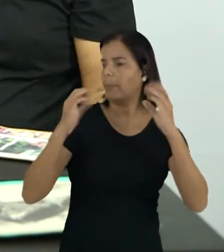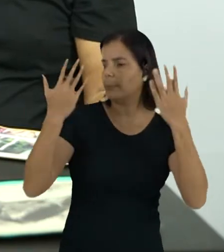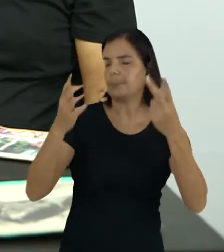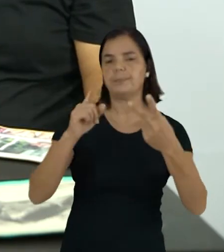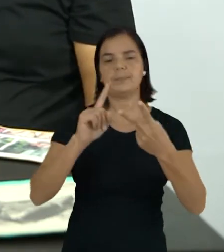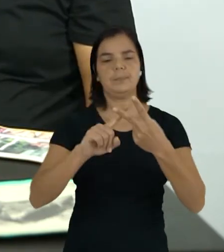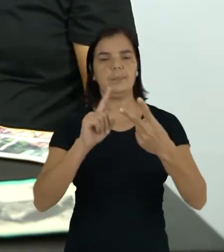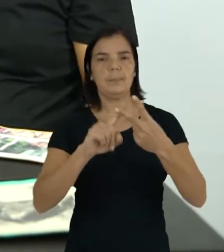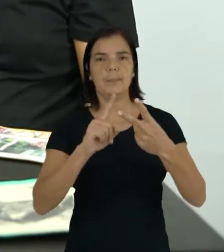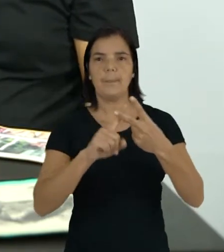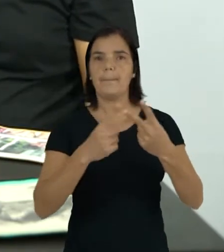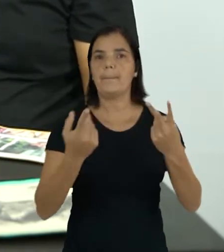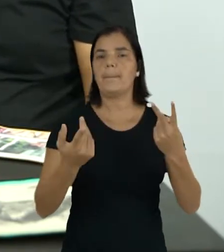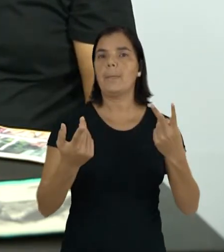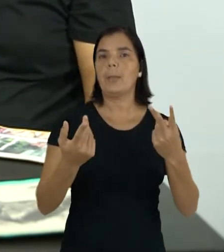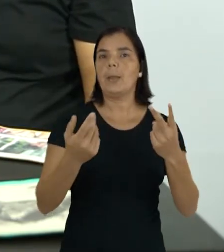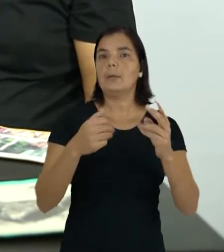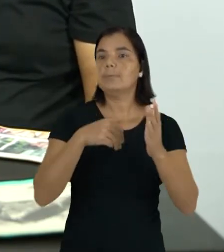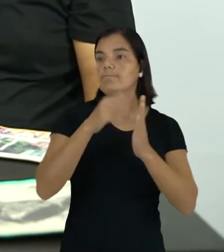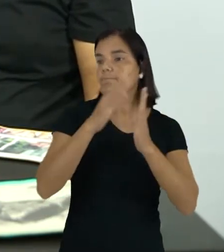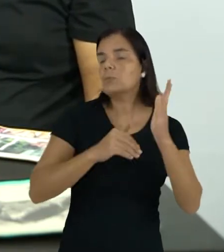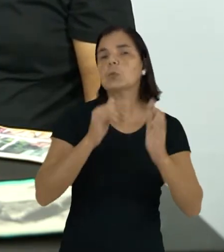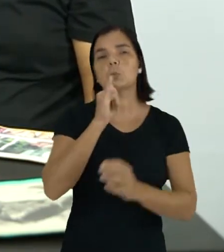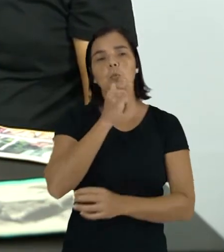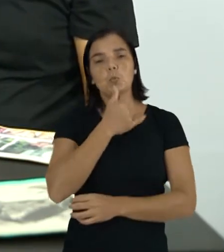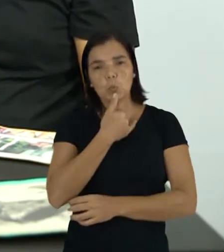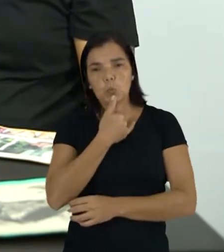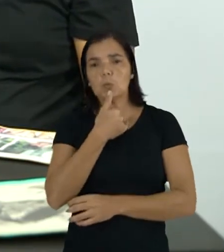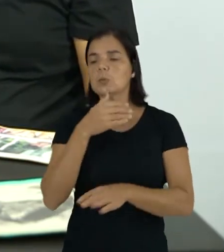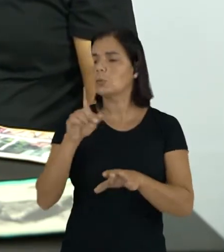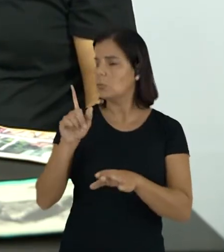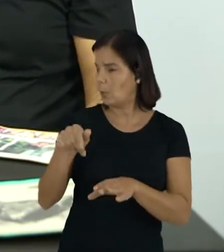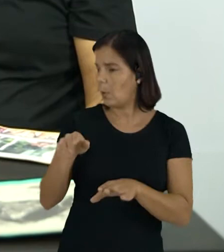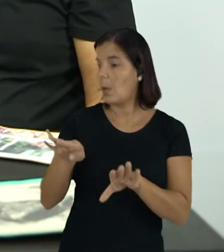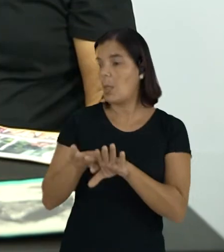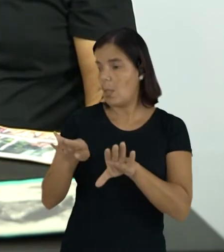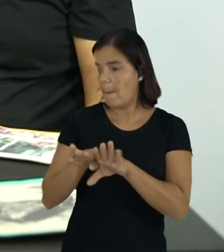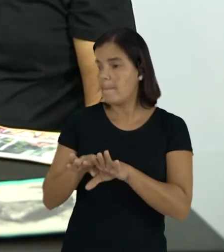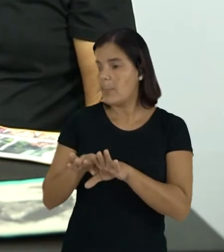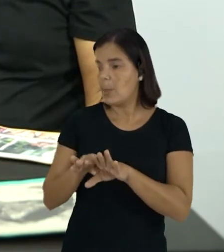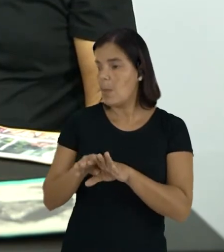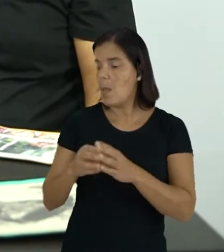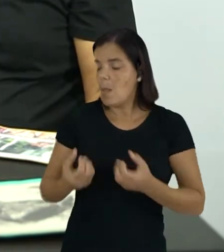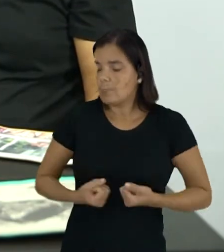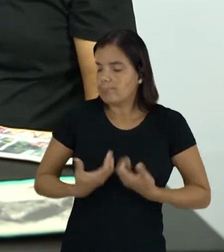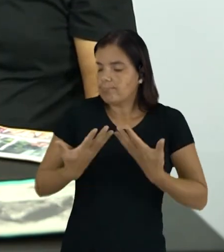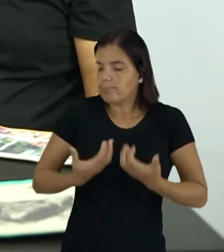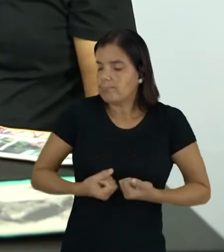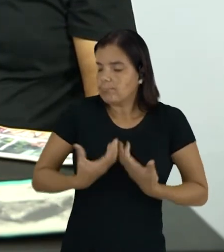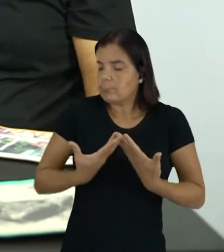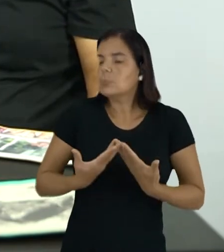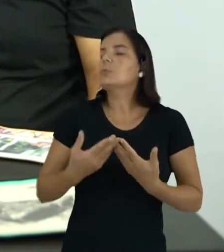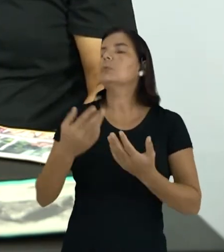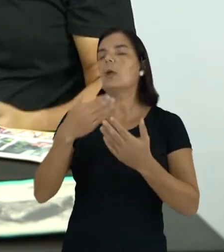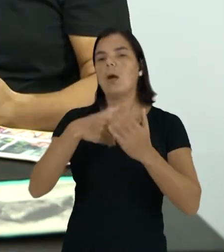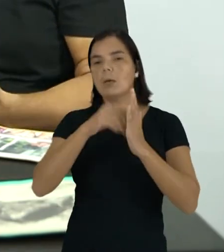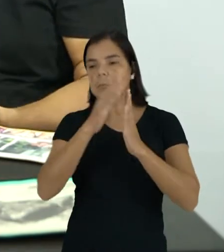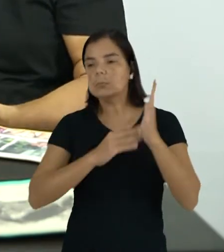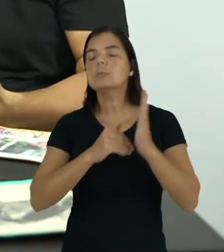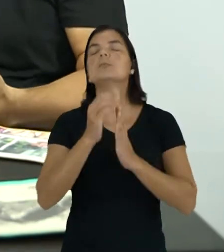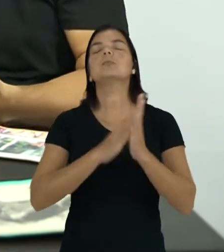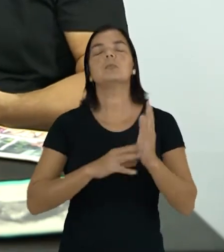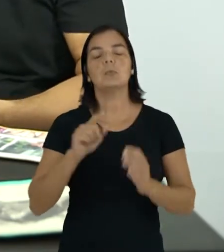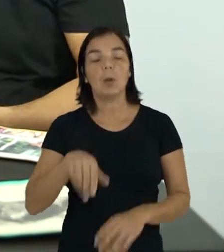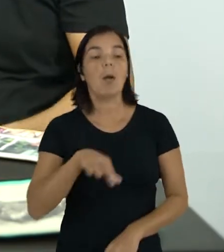né? Tinha a pintura do momento triste, né? Então, até nisso, eles expressavam através dessas pinturas, né? Cada